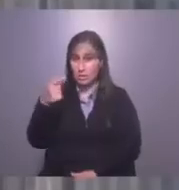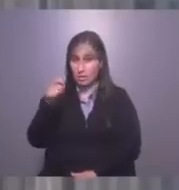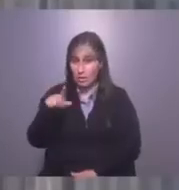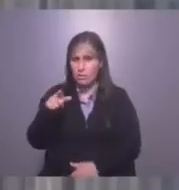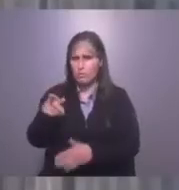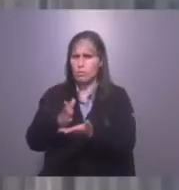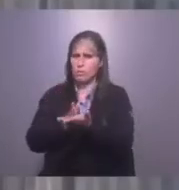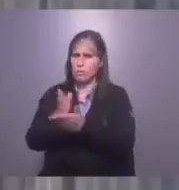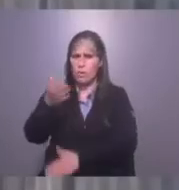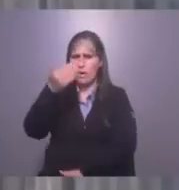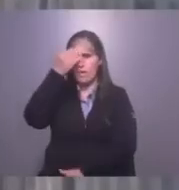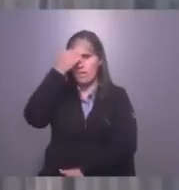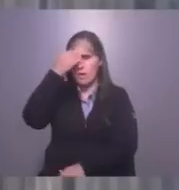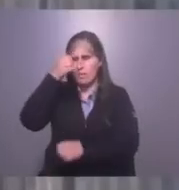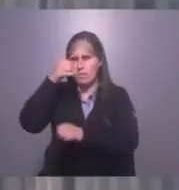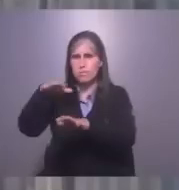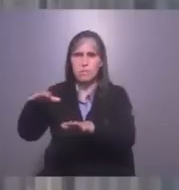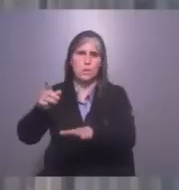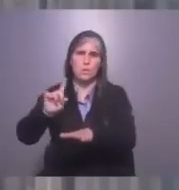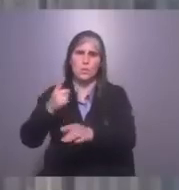santuário real, o templo do reino.